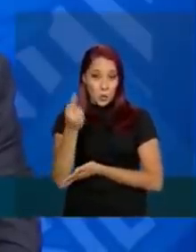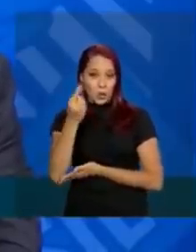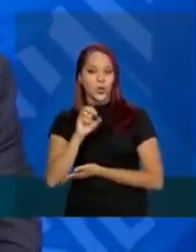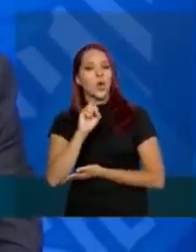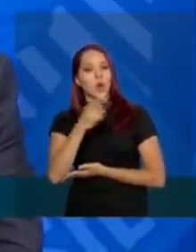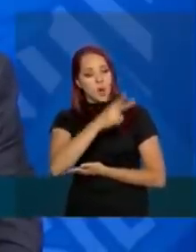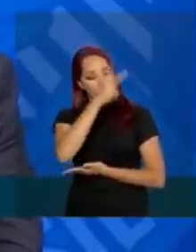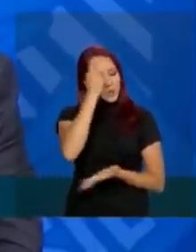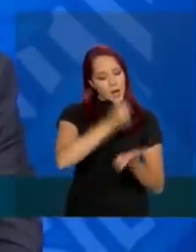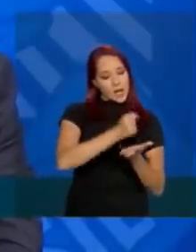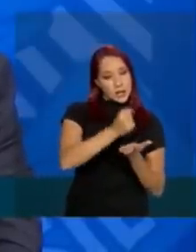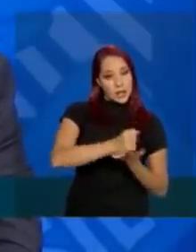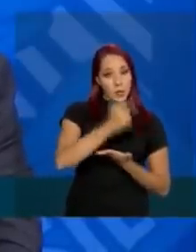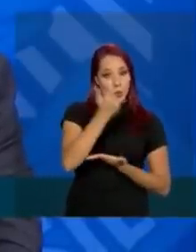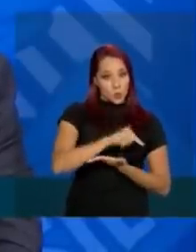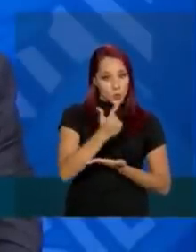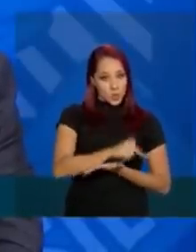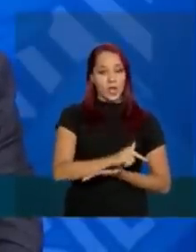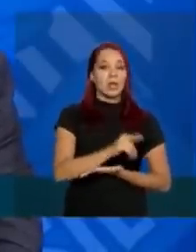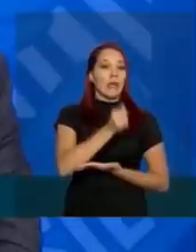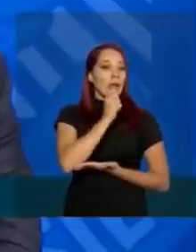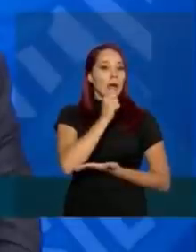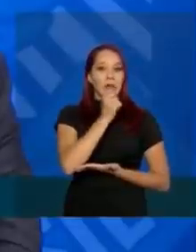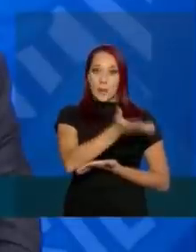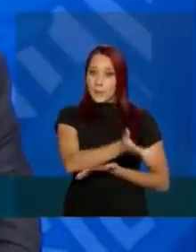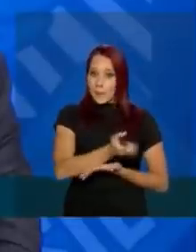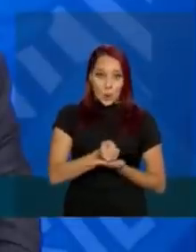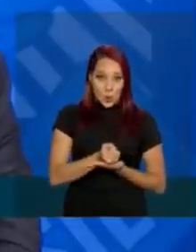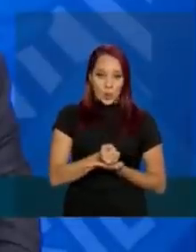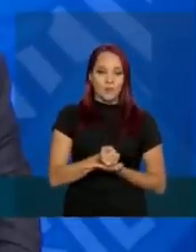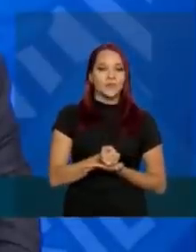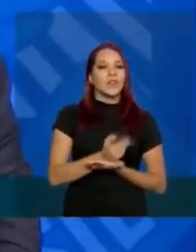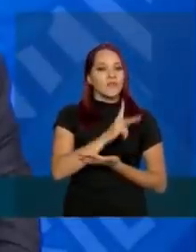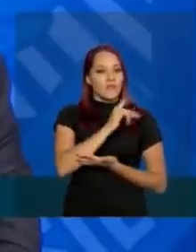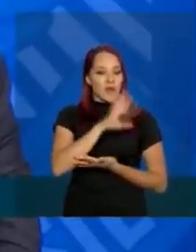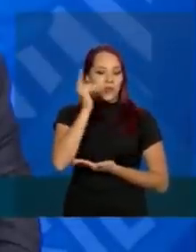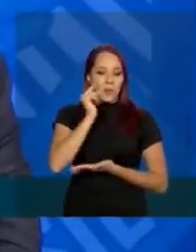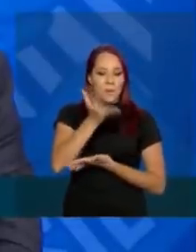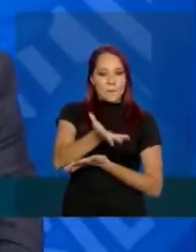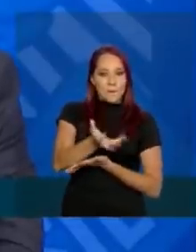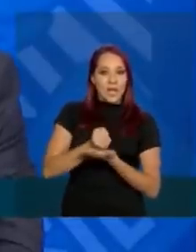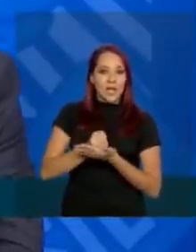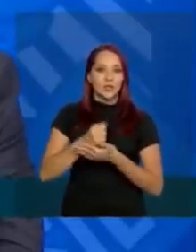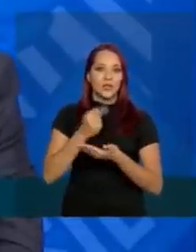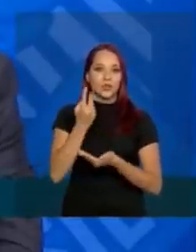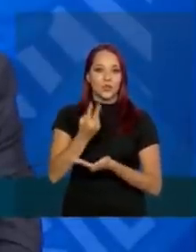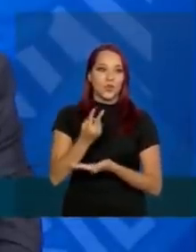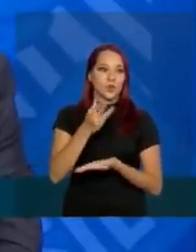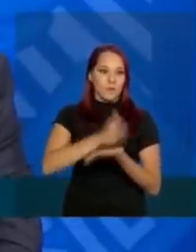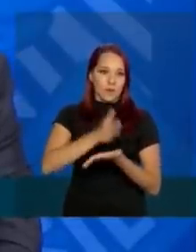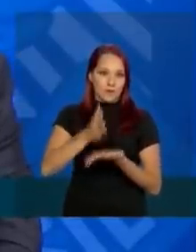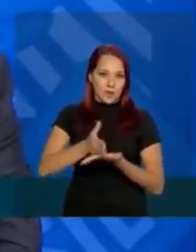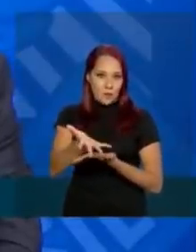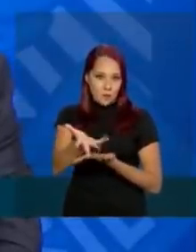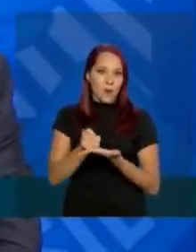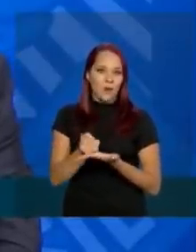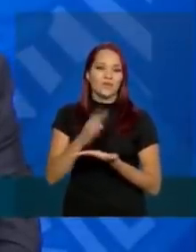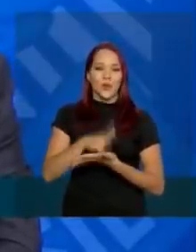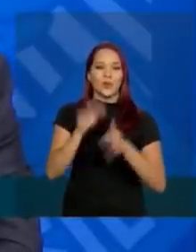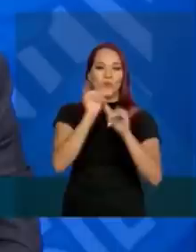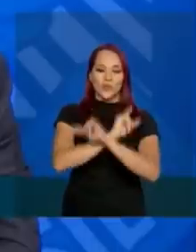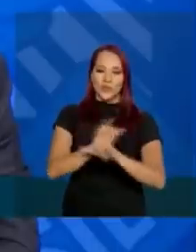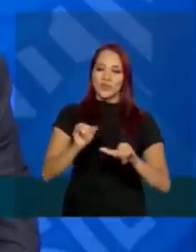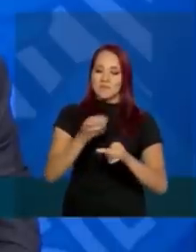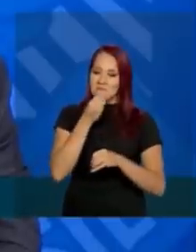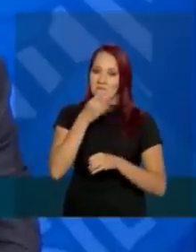dos informais, e que ainda não receberam, receberão duas parcelas. Ou seja, uma notícia positiva para